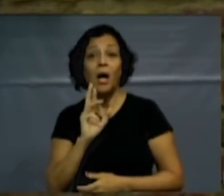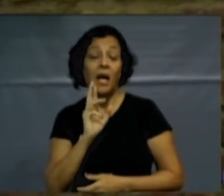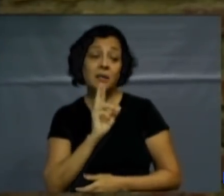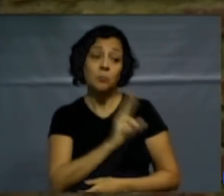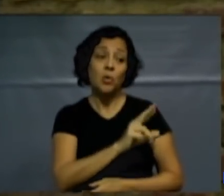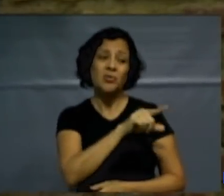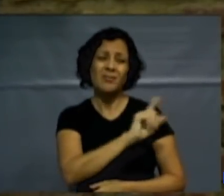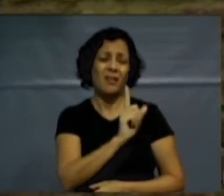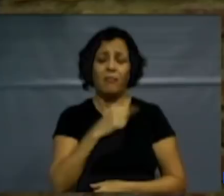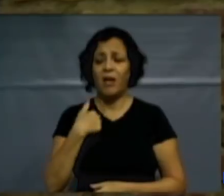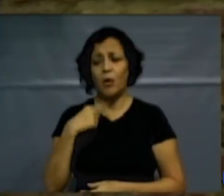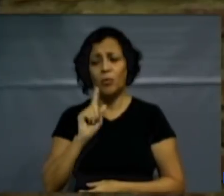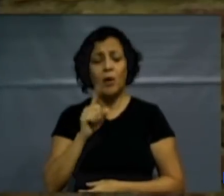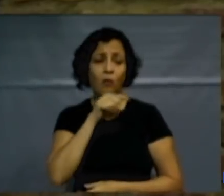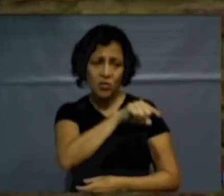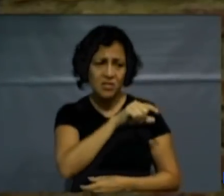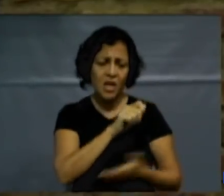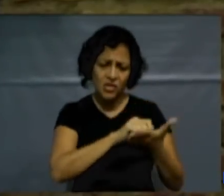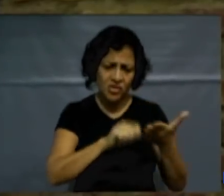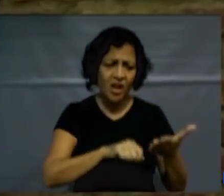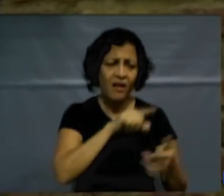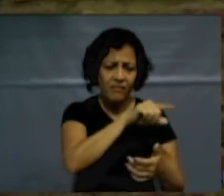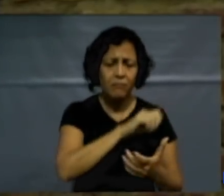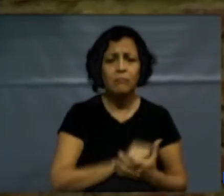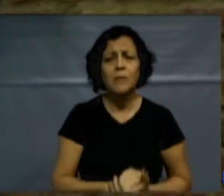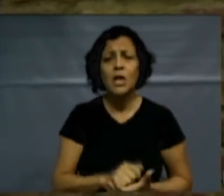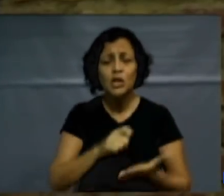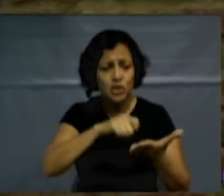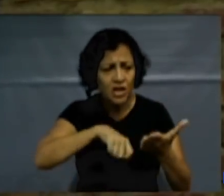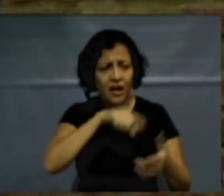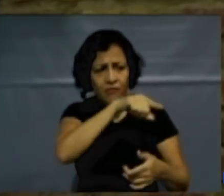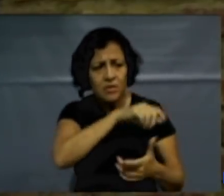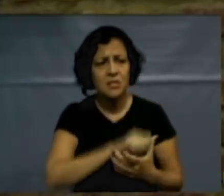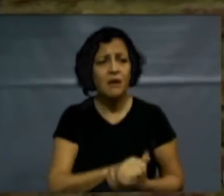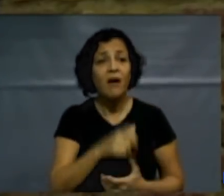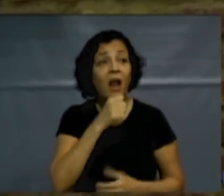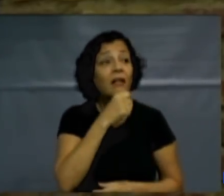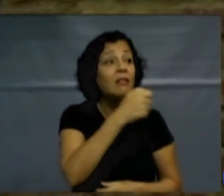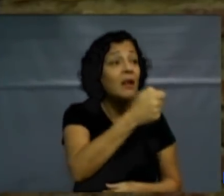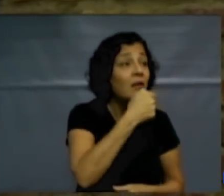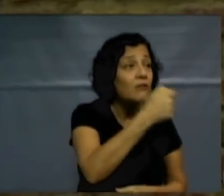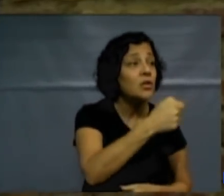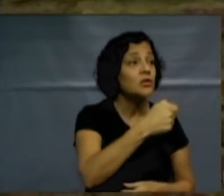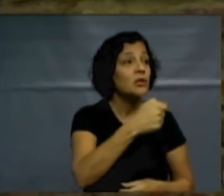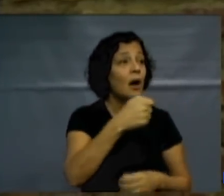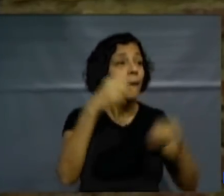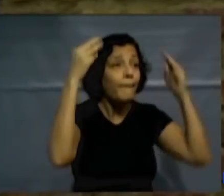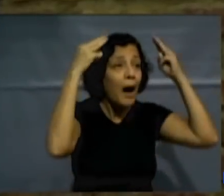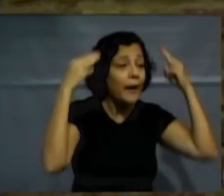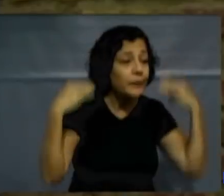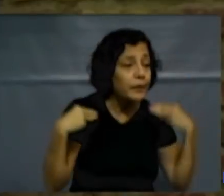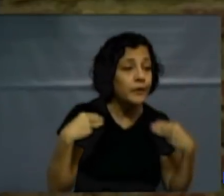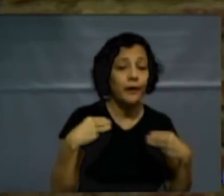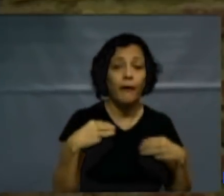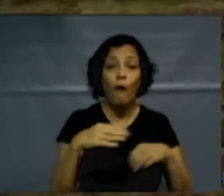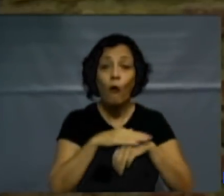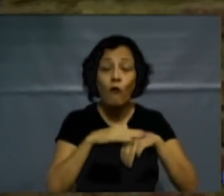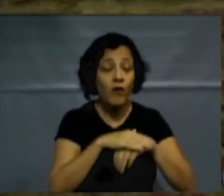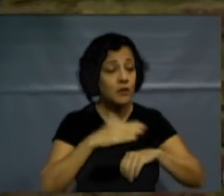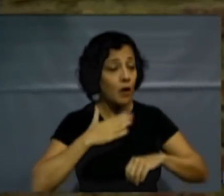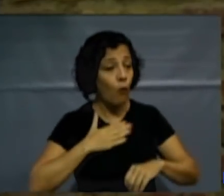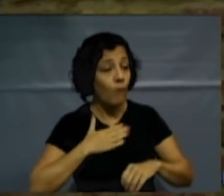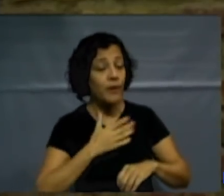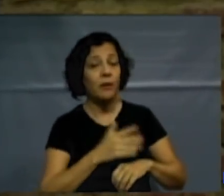Lucas. Vá até Éfeso, entreviste Maria, converse comigo, converse com outros apóstolos, e assim